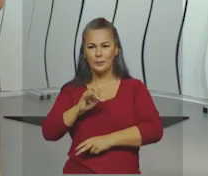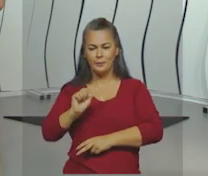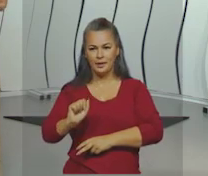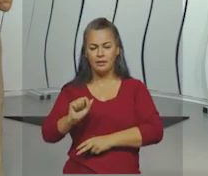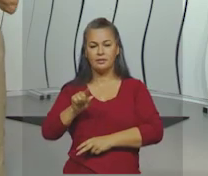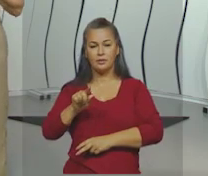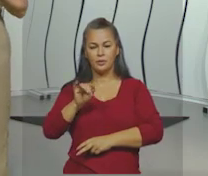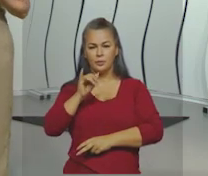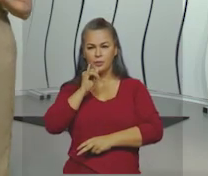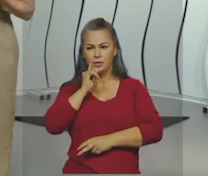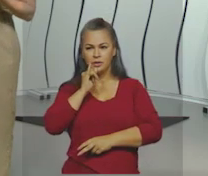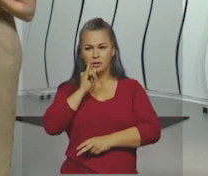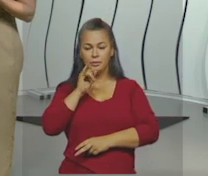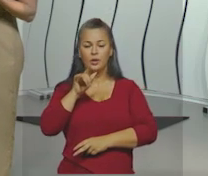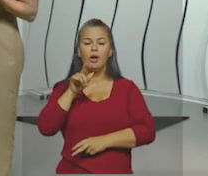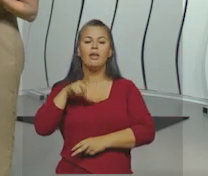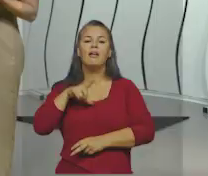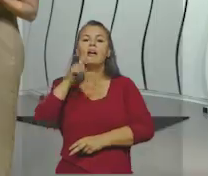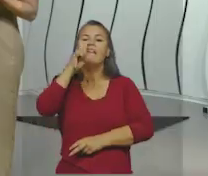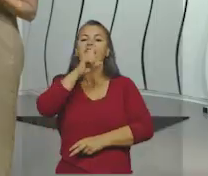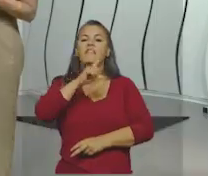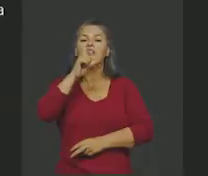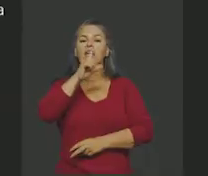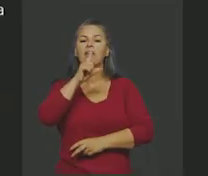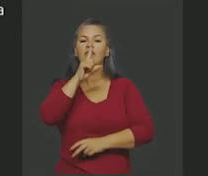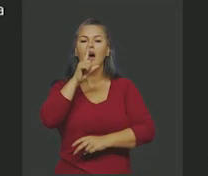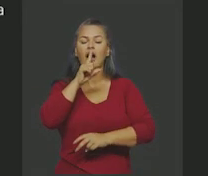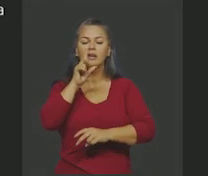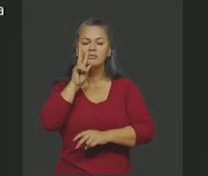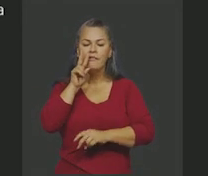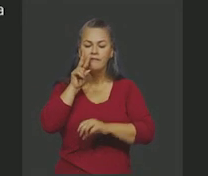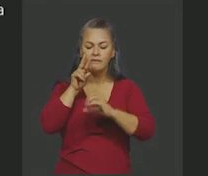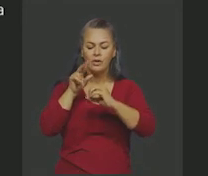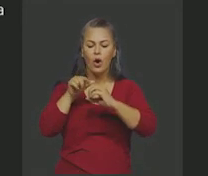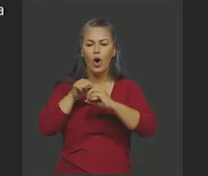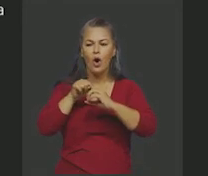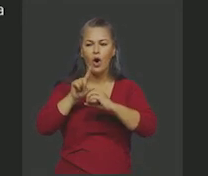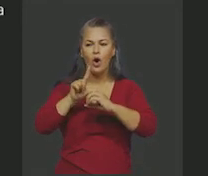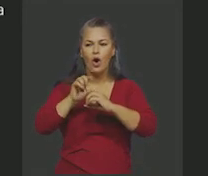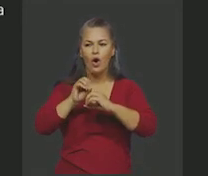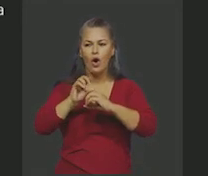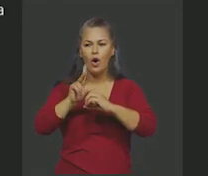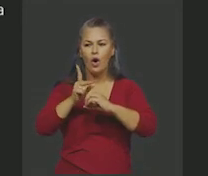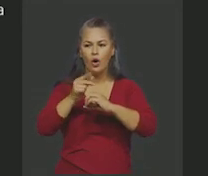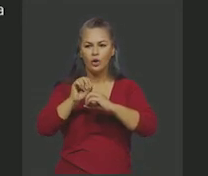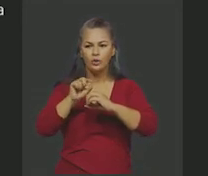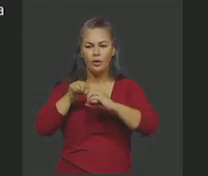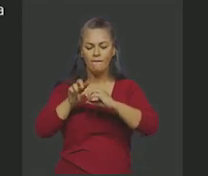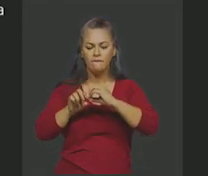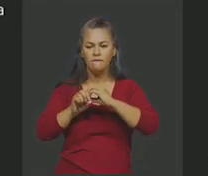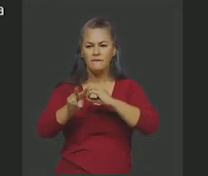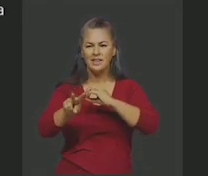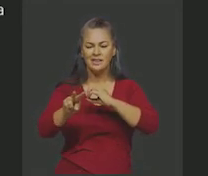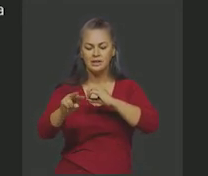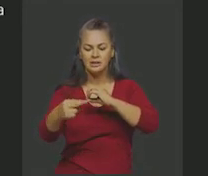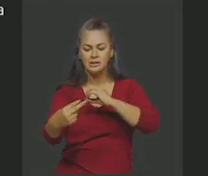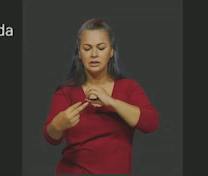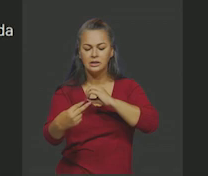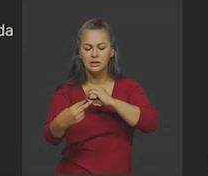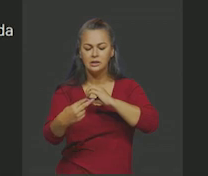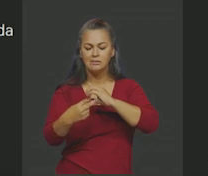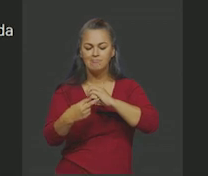projetada para trás da retina, ocorre em 35% das pessoas com menos de 60 anos de